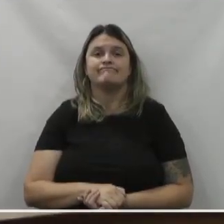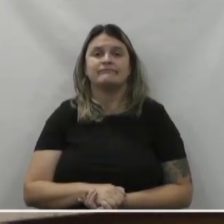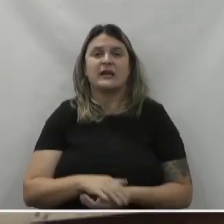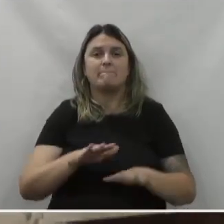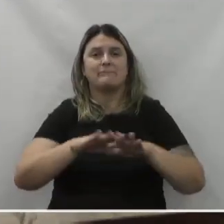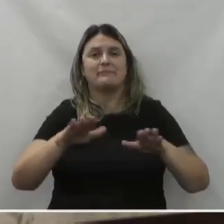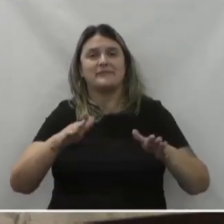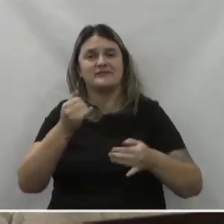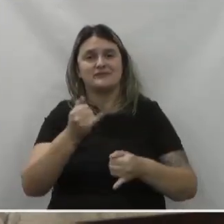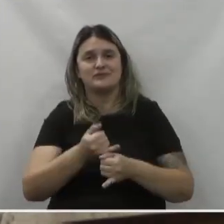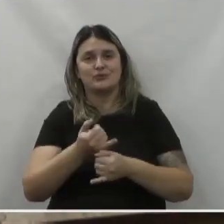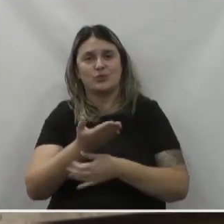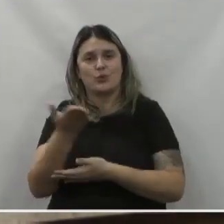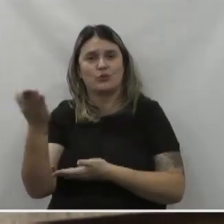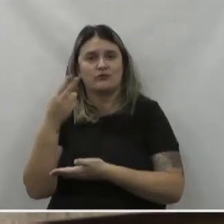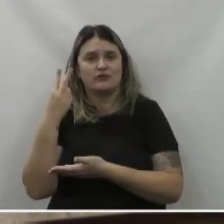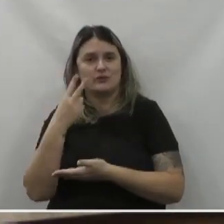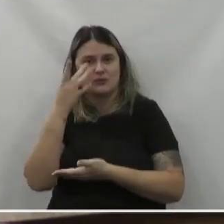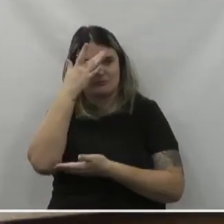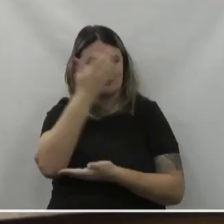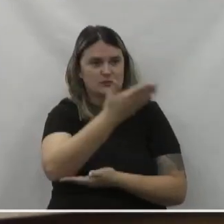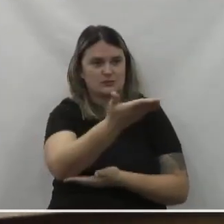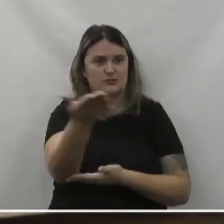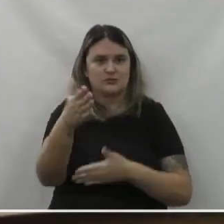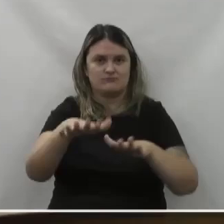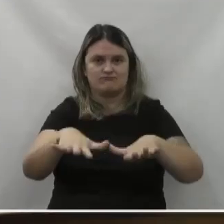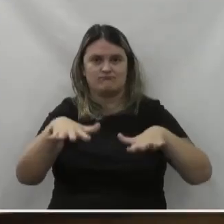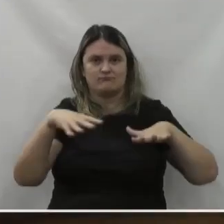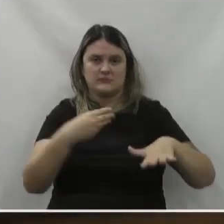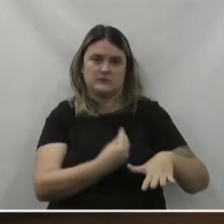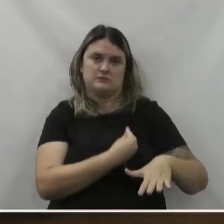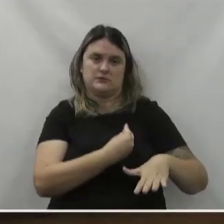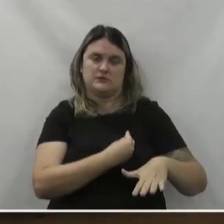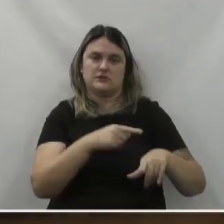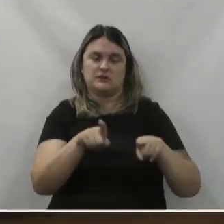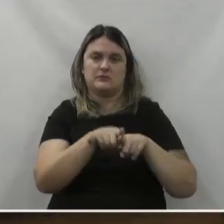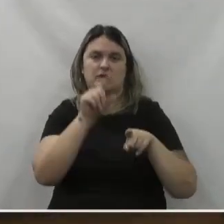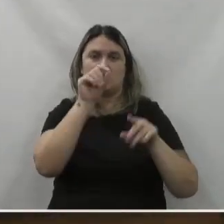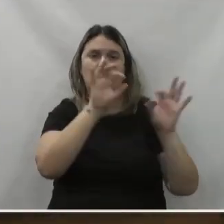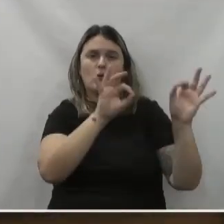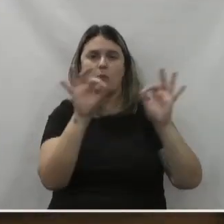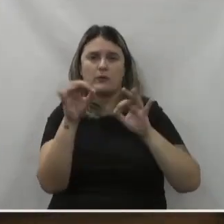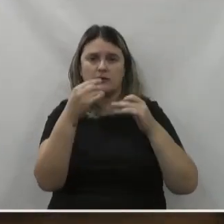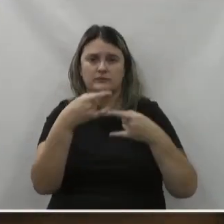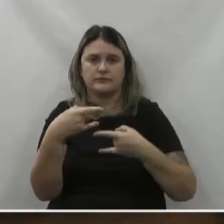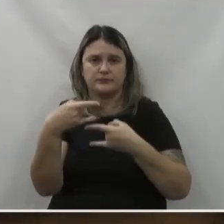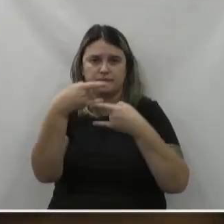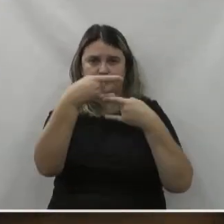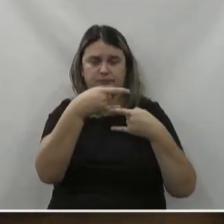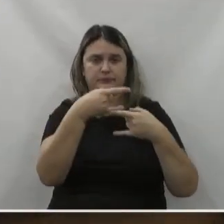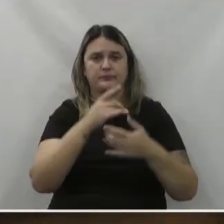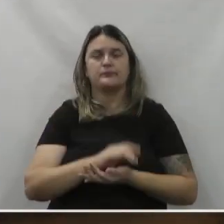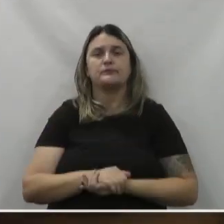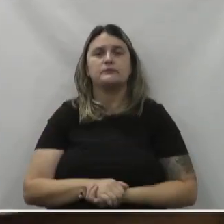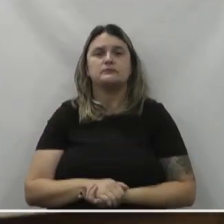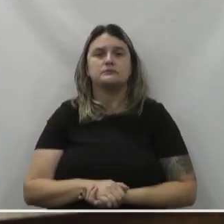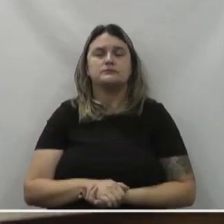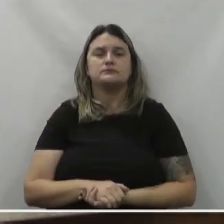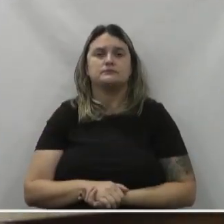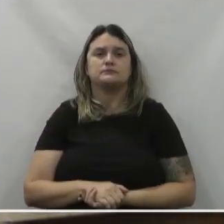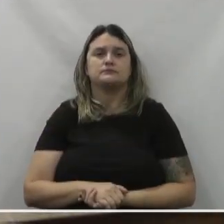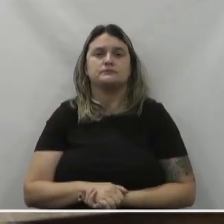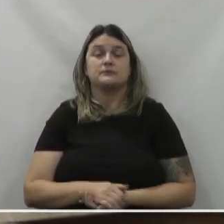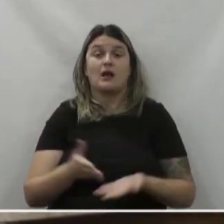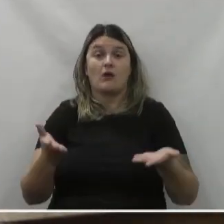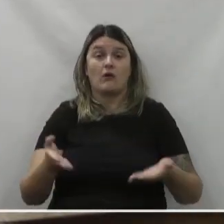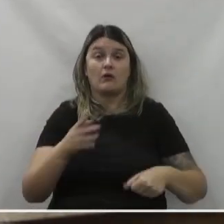senhores vereadores, munícipes que nos acompanham presencialmente, também que nos acompanham pelas redes sociais. Também agora